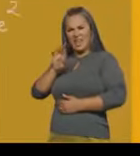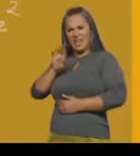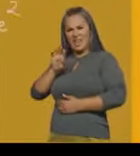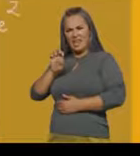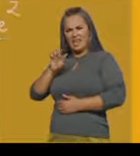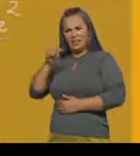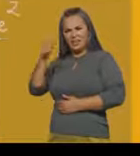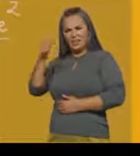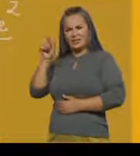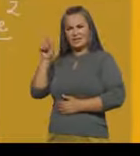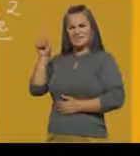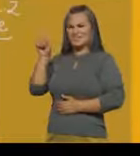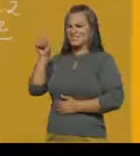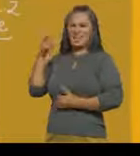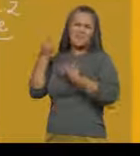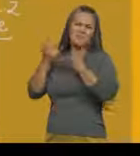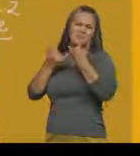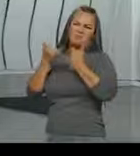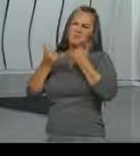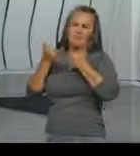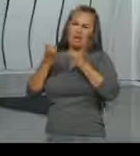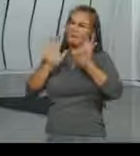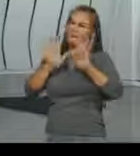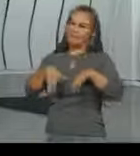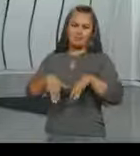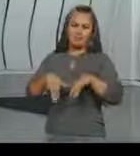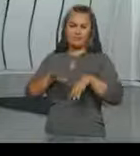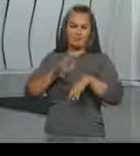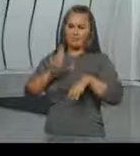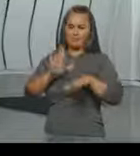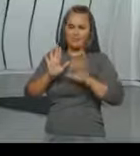2. Só brincadeira, tá, pessoal?